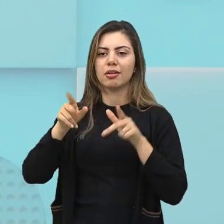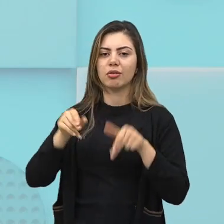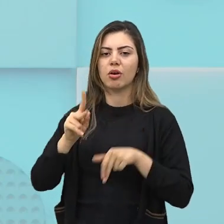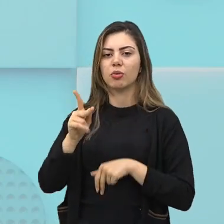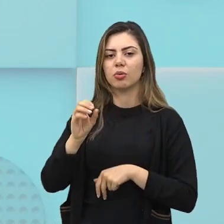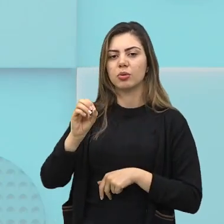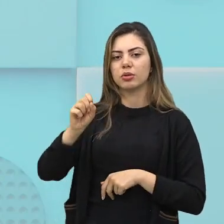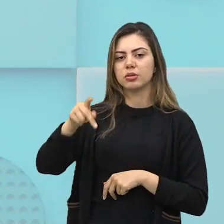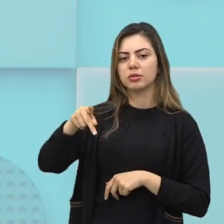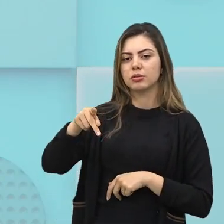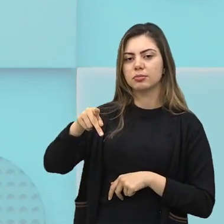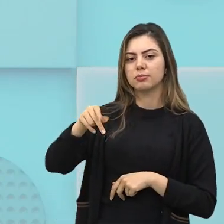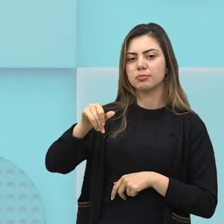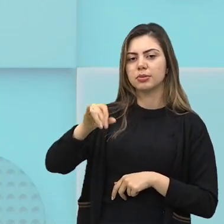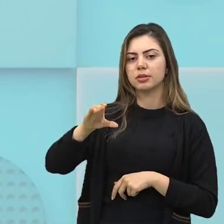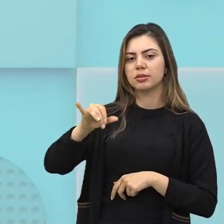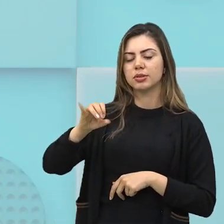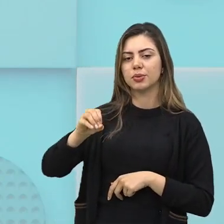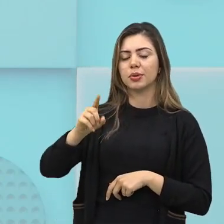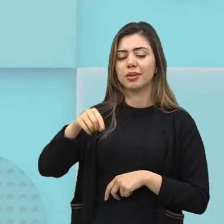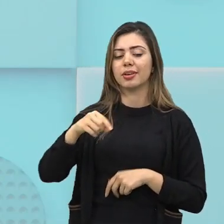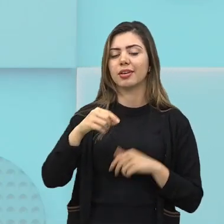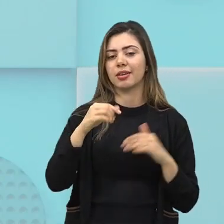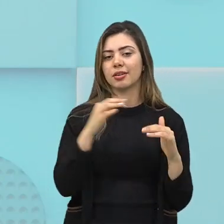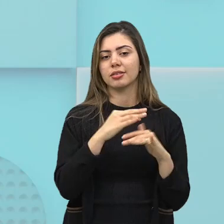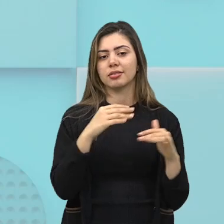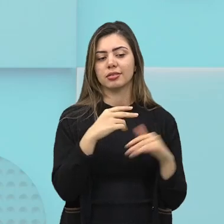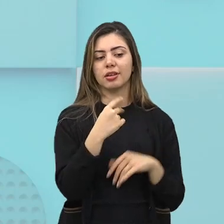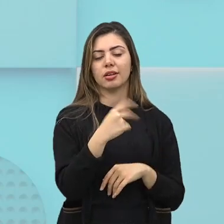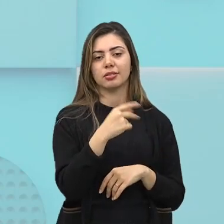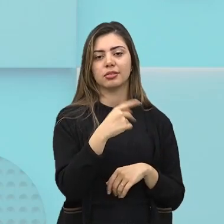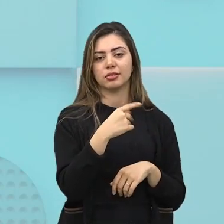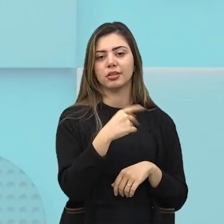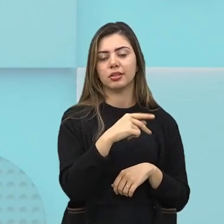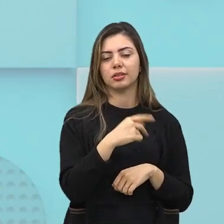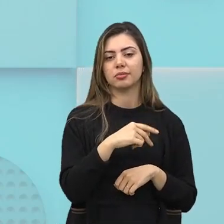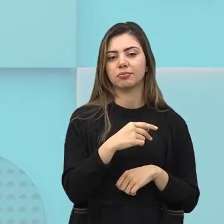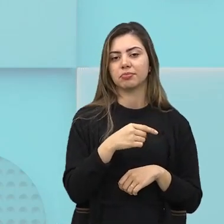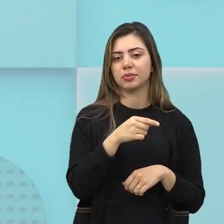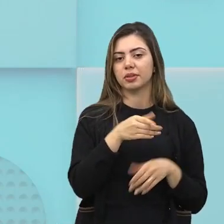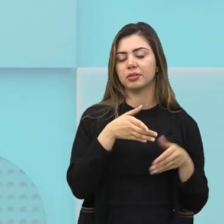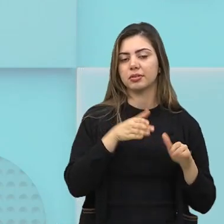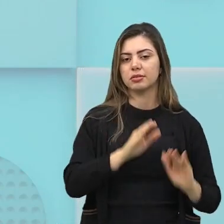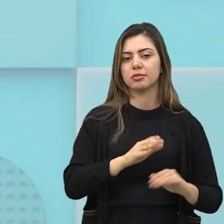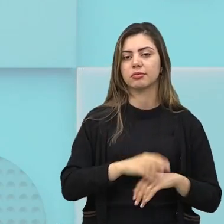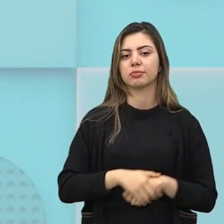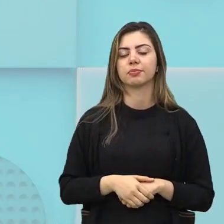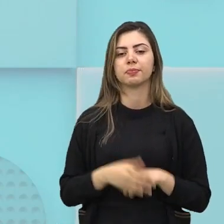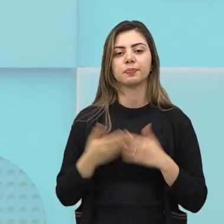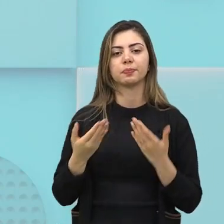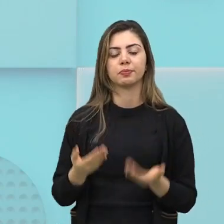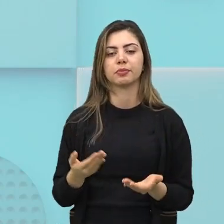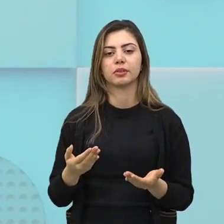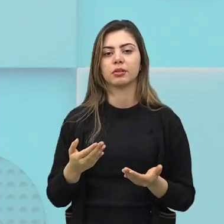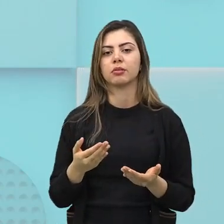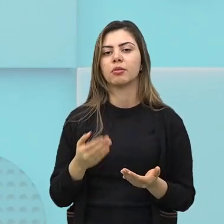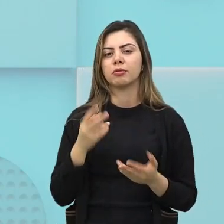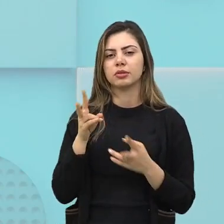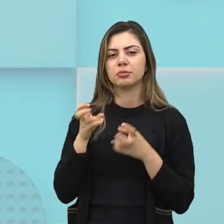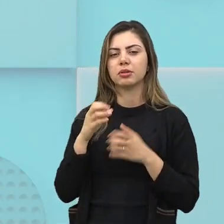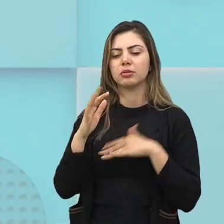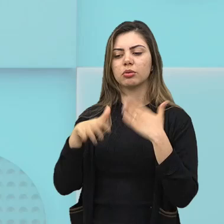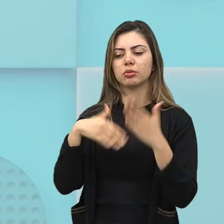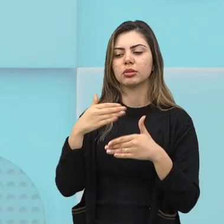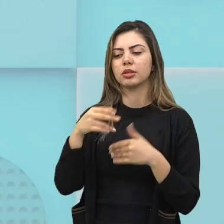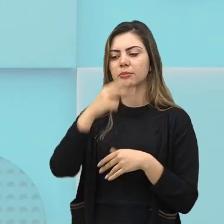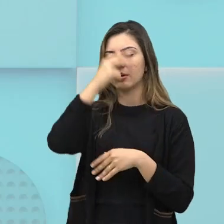Na cidade que era aí a cidade natal do médico. E com isso houve uma revolta, né? Porque